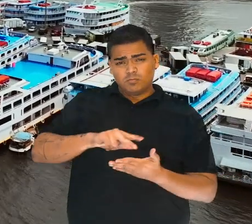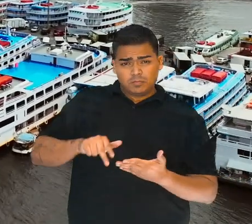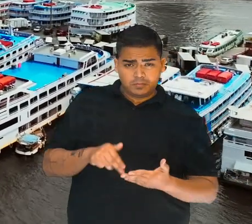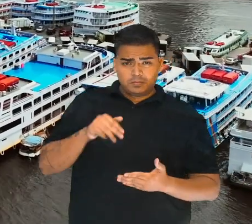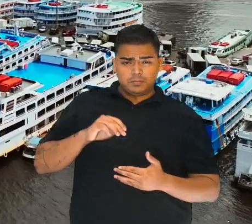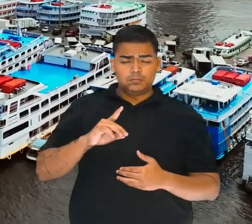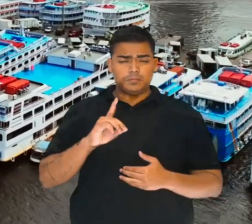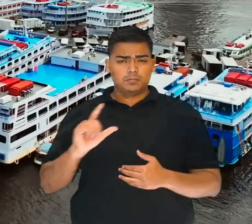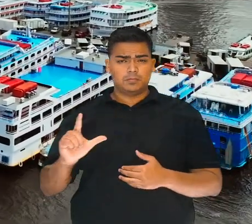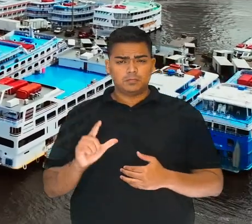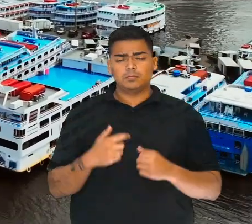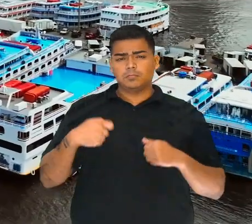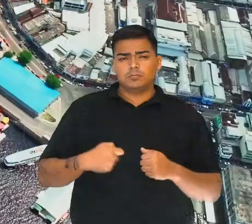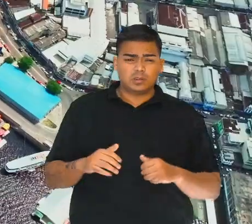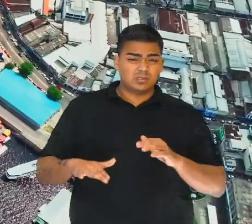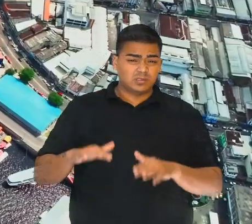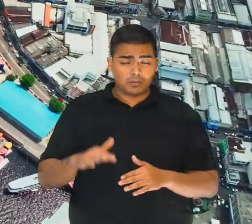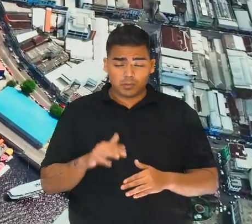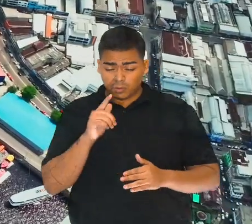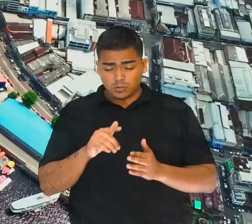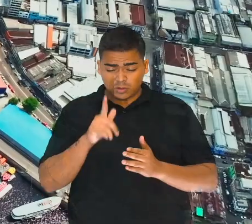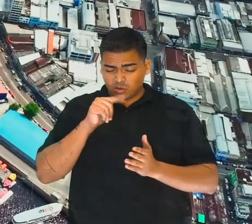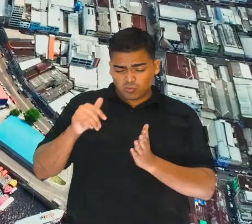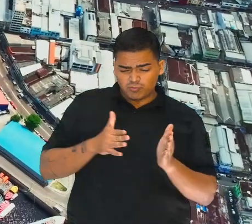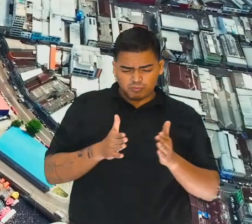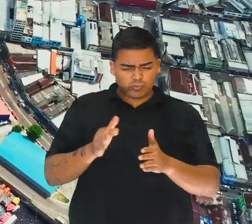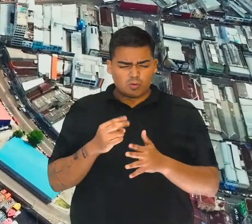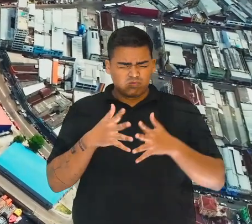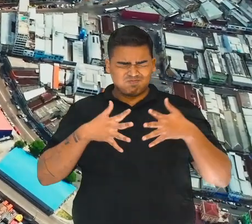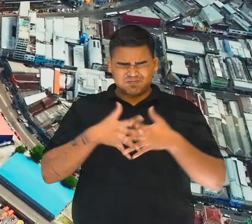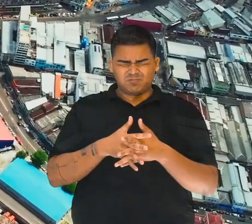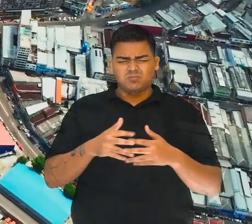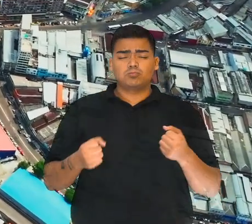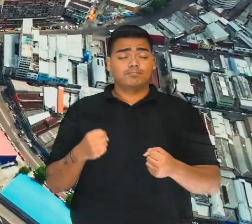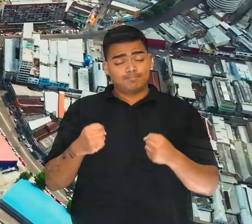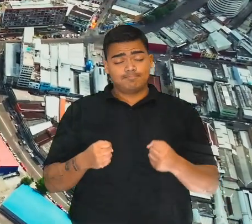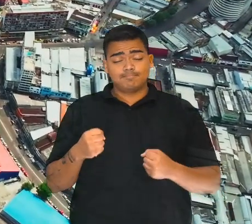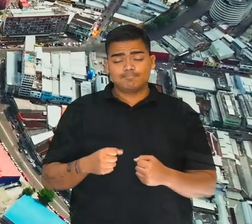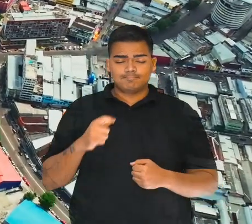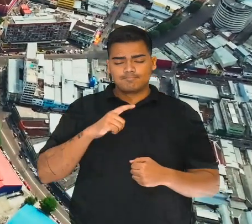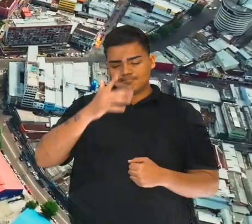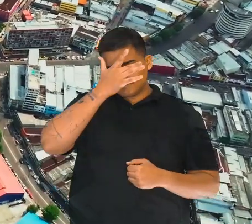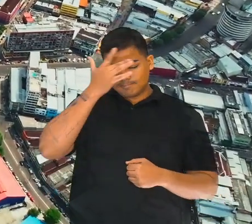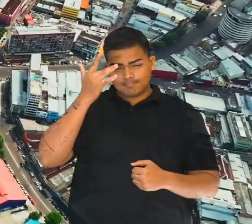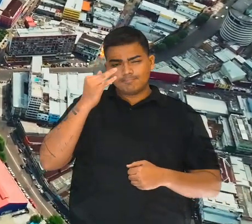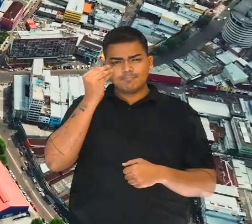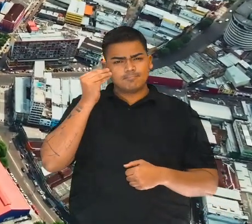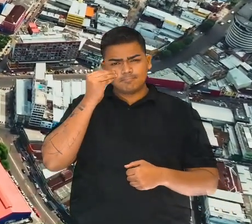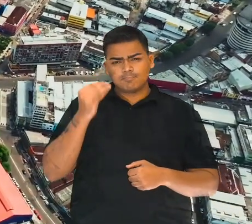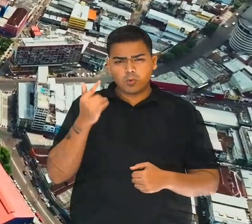multimodal aqui na região. Às vezes você tem que ir pelo rio, às vezes por caminhão ou aéreo. Então a Navegante é um bom caso de alguém